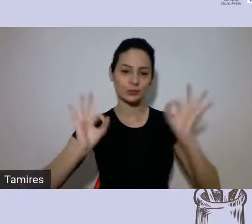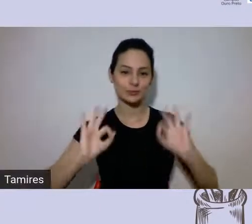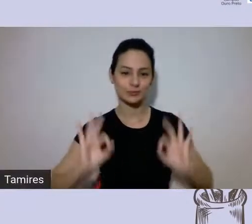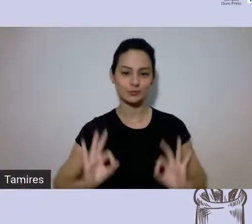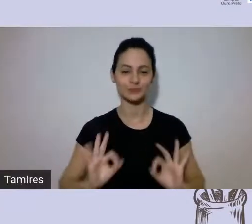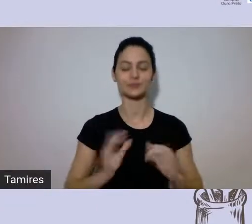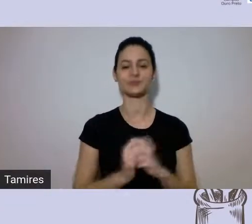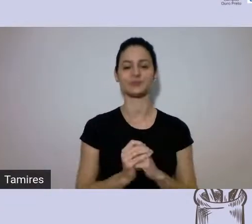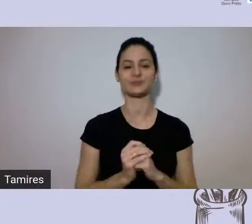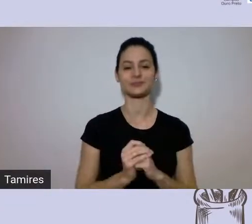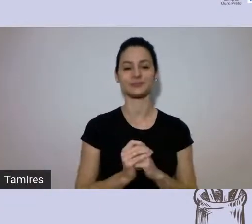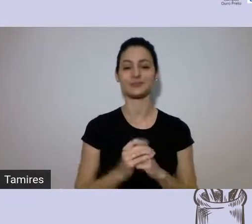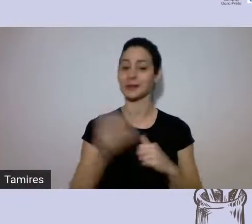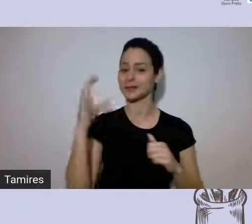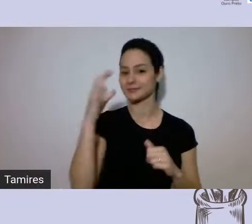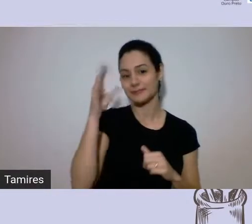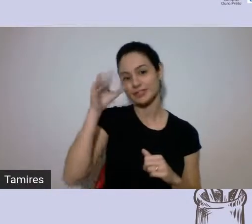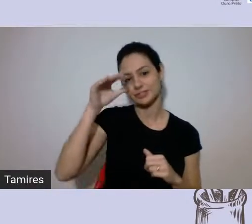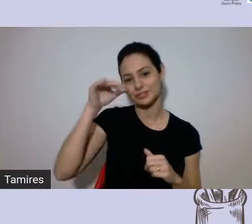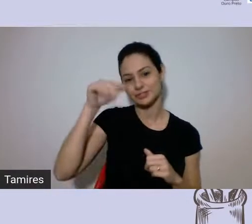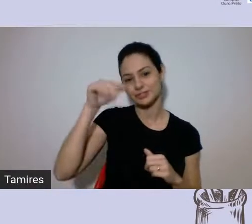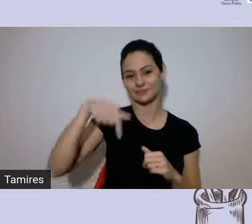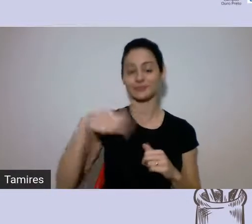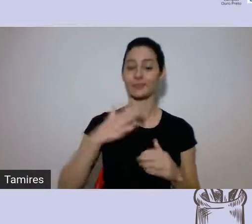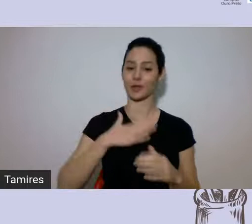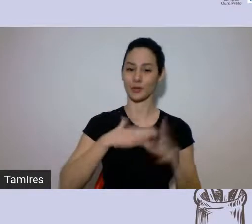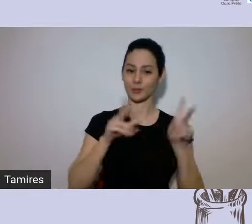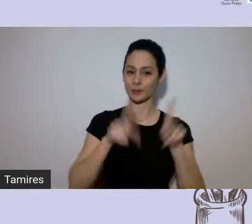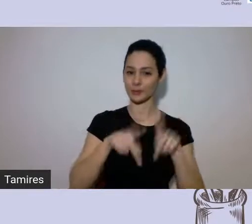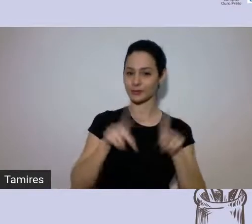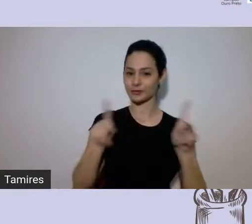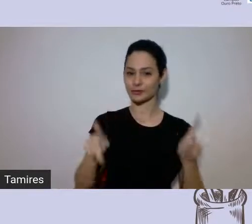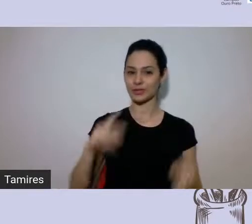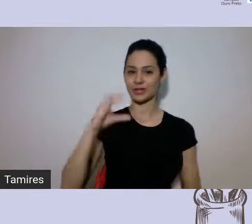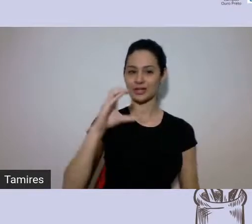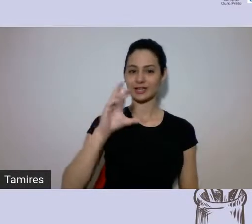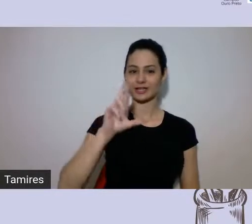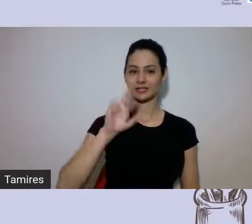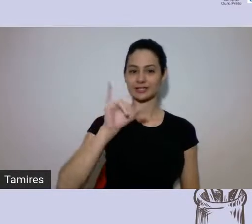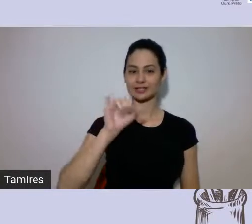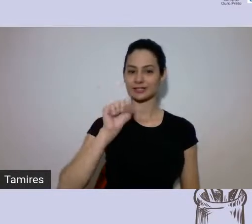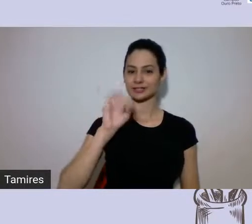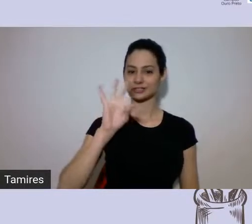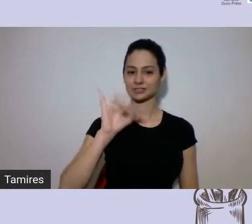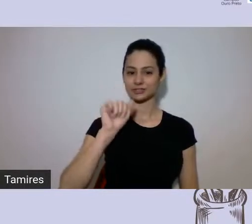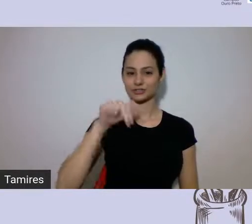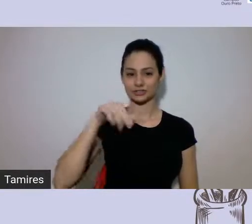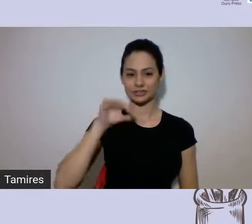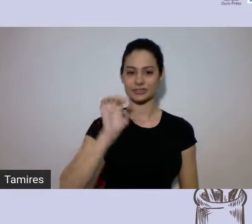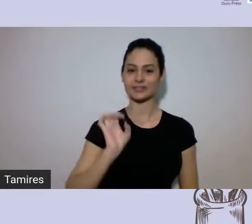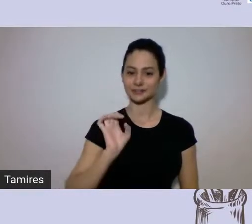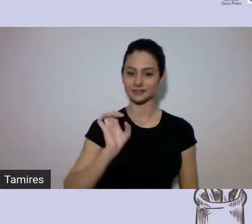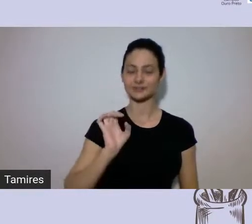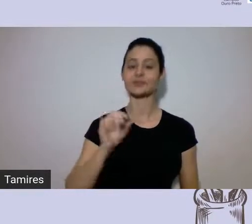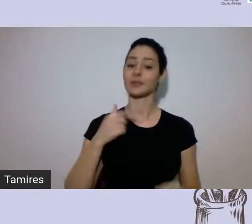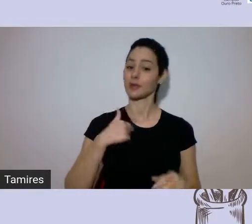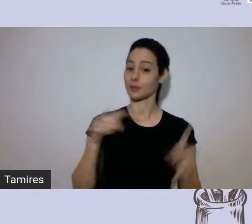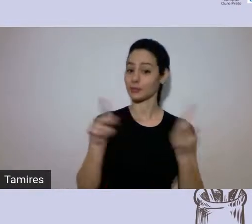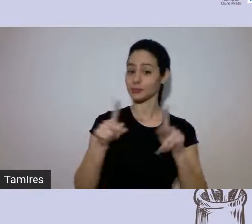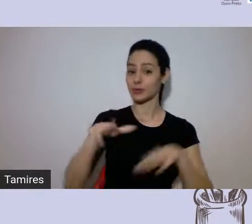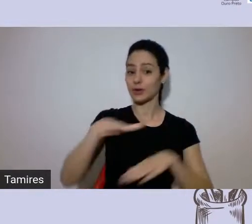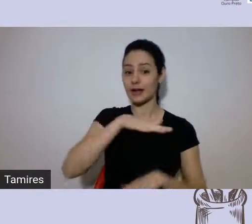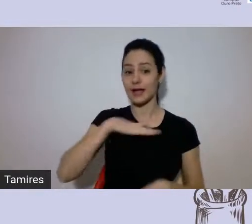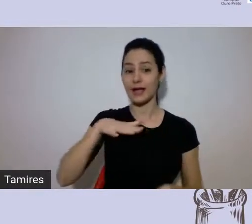organizando, né, para assistir. Eu sou professora Cristiana Andreoli, né, sou professora da área de